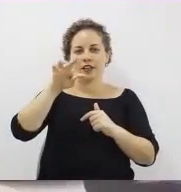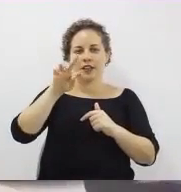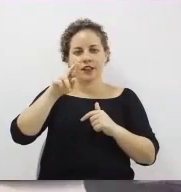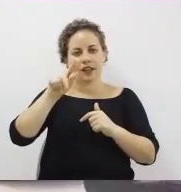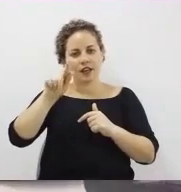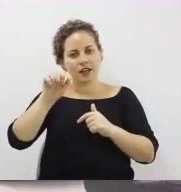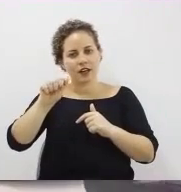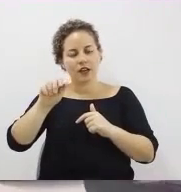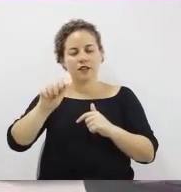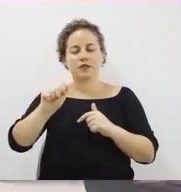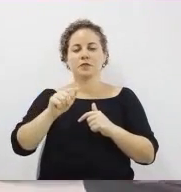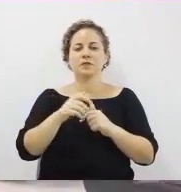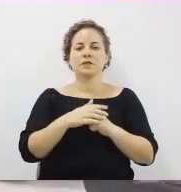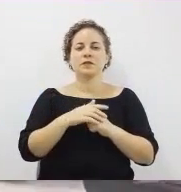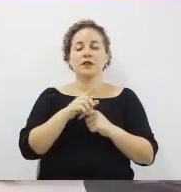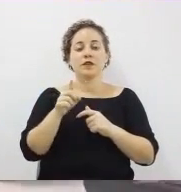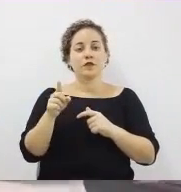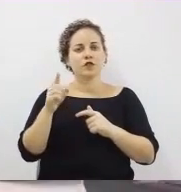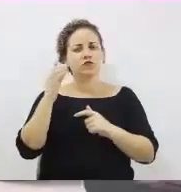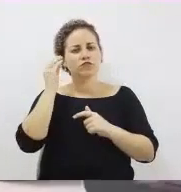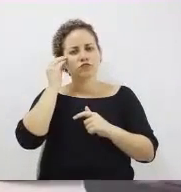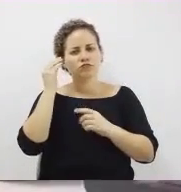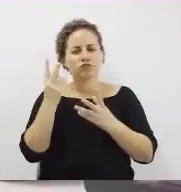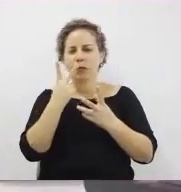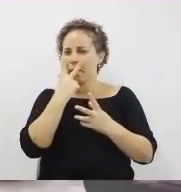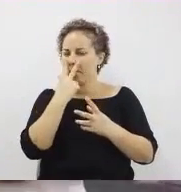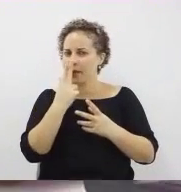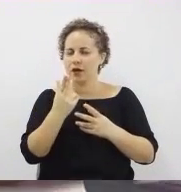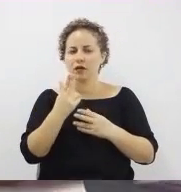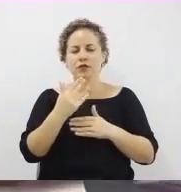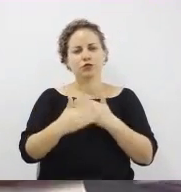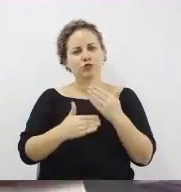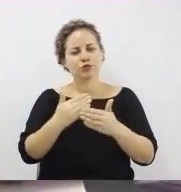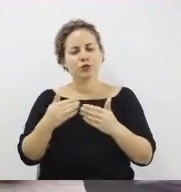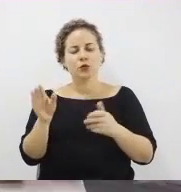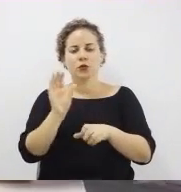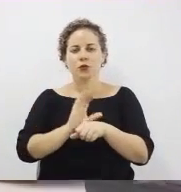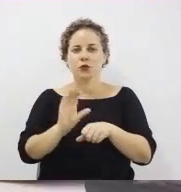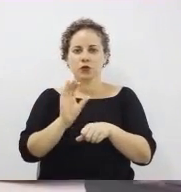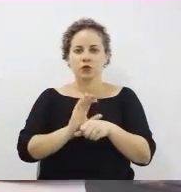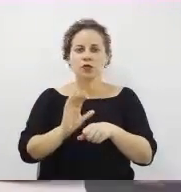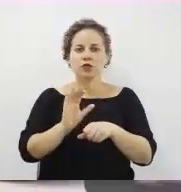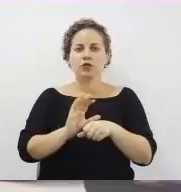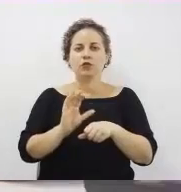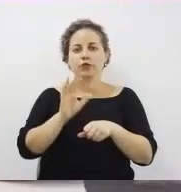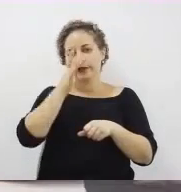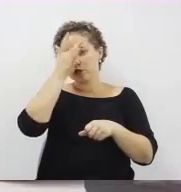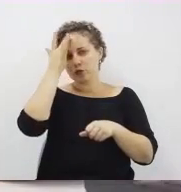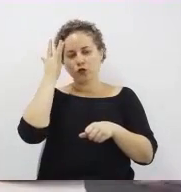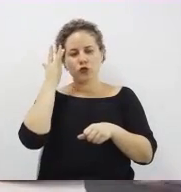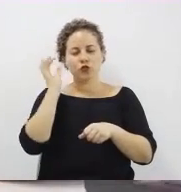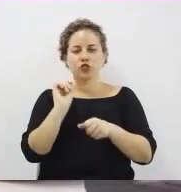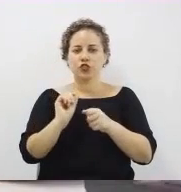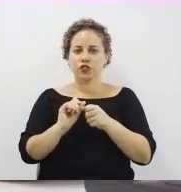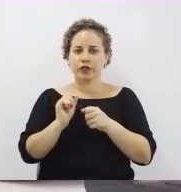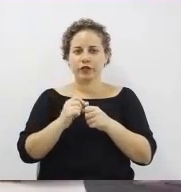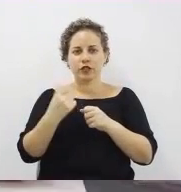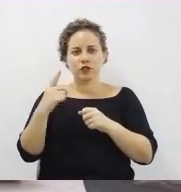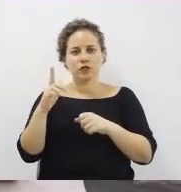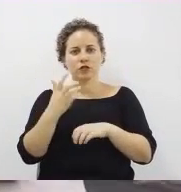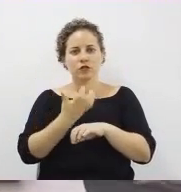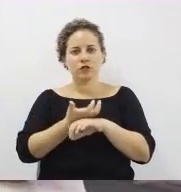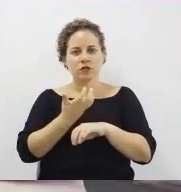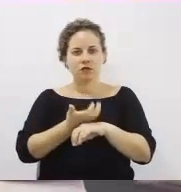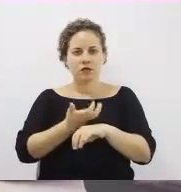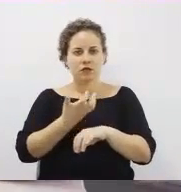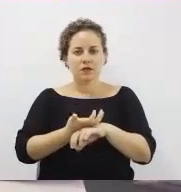Provavelmente, vocês já devem ter visto conceitos parecidos com esse no decorrer do curso, para quem já está ou já cursou outras disciplinas, uma